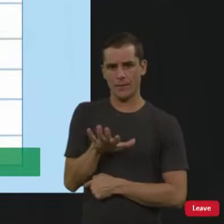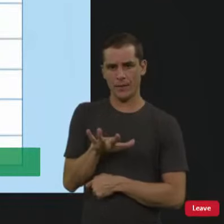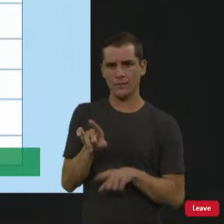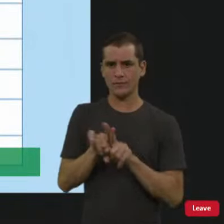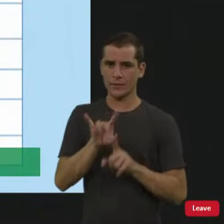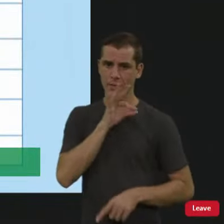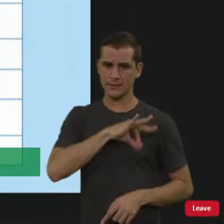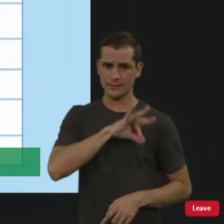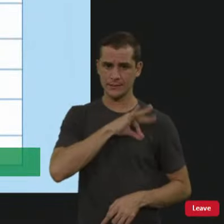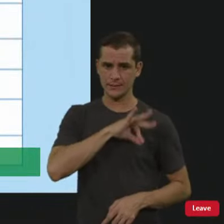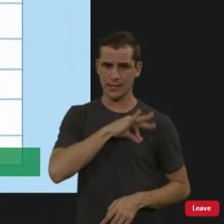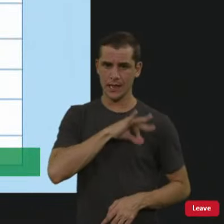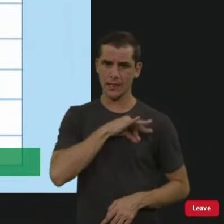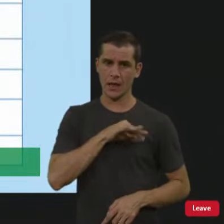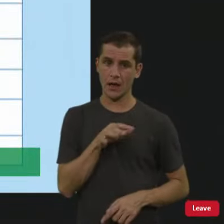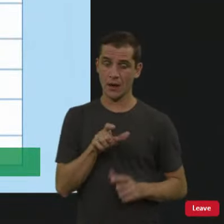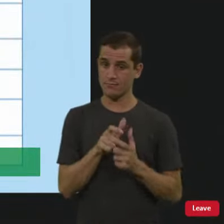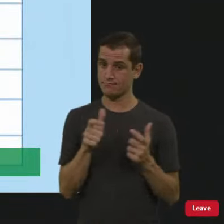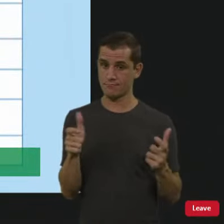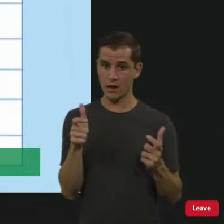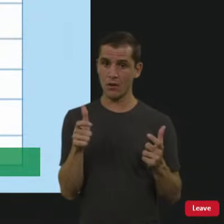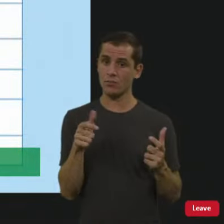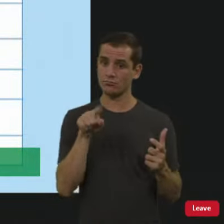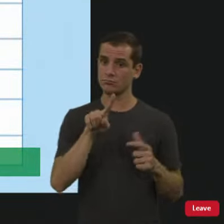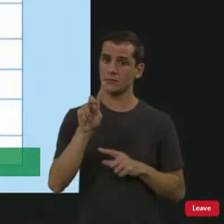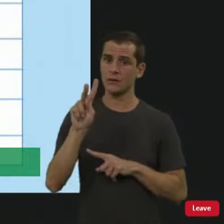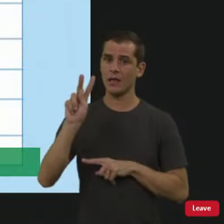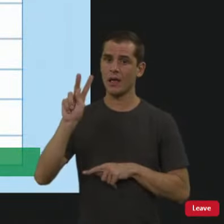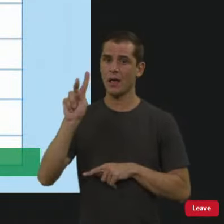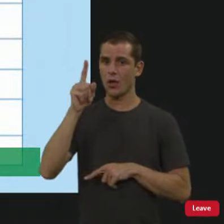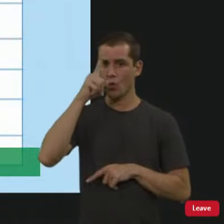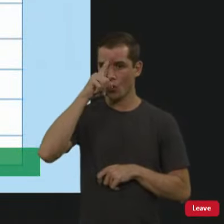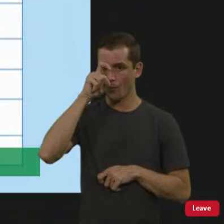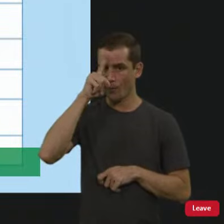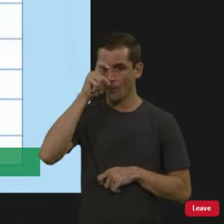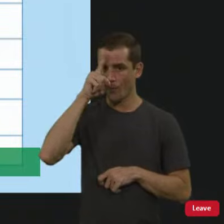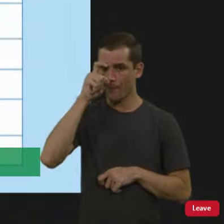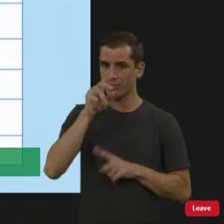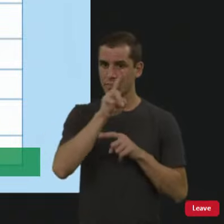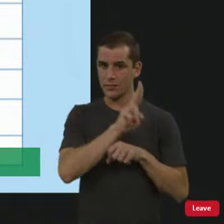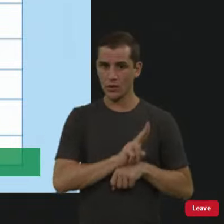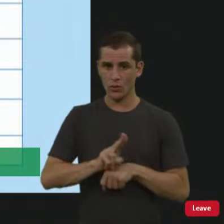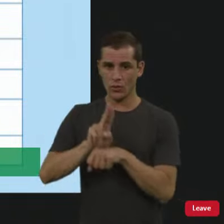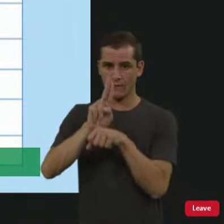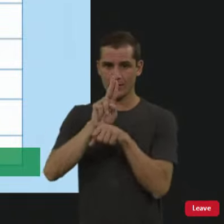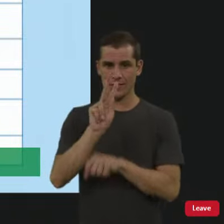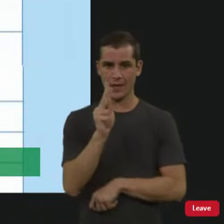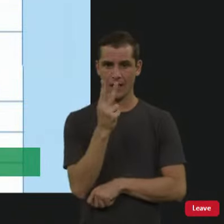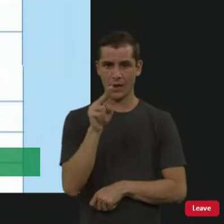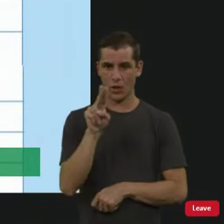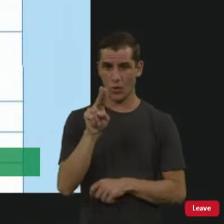é um hospital público, né? Então, a maioria até 3 salários mínimos.